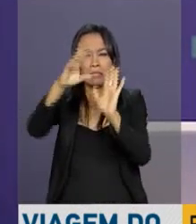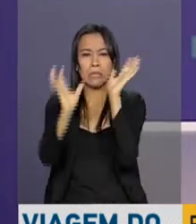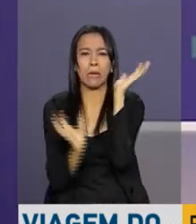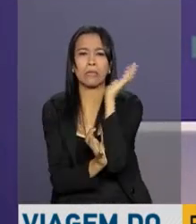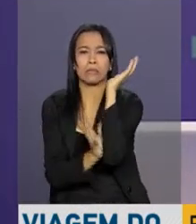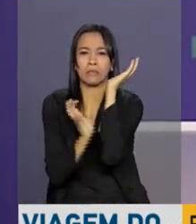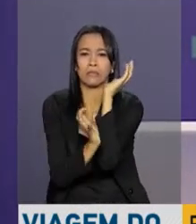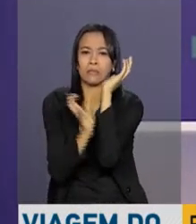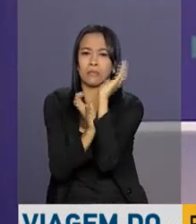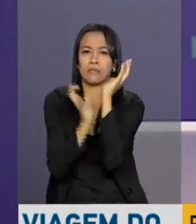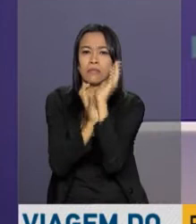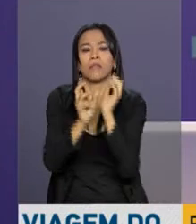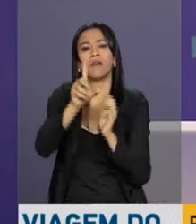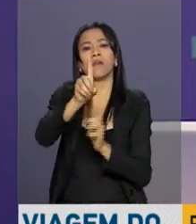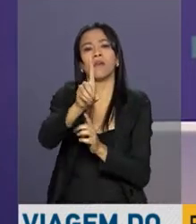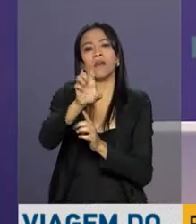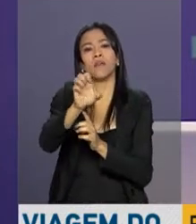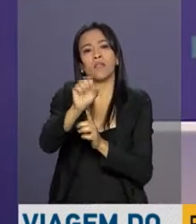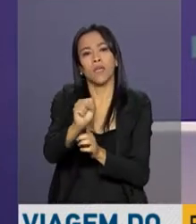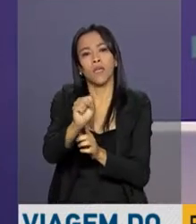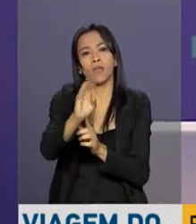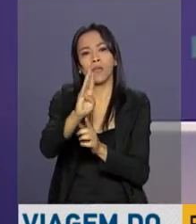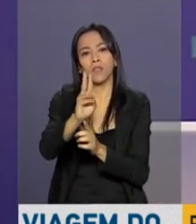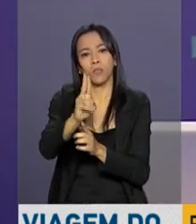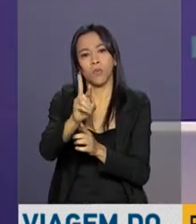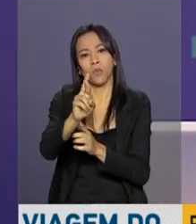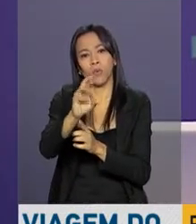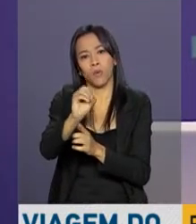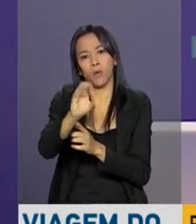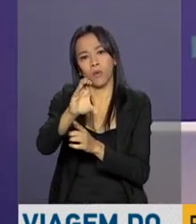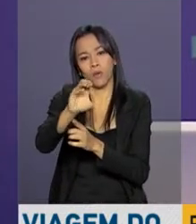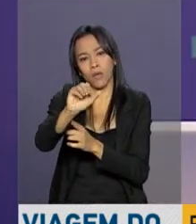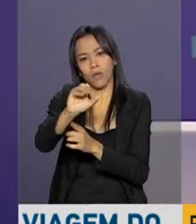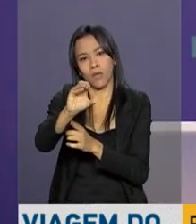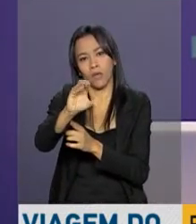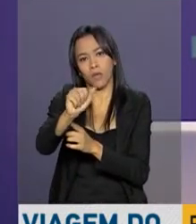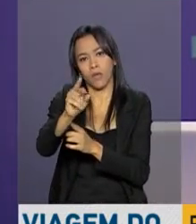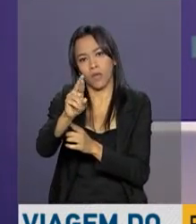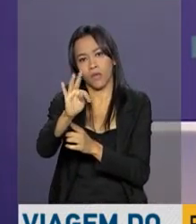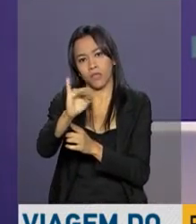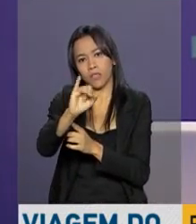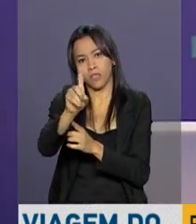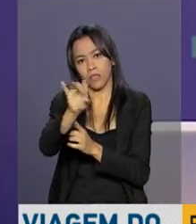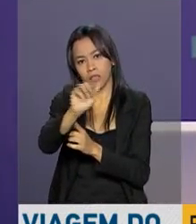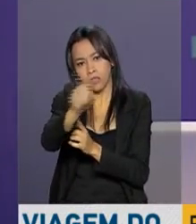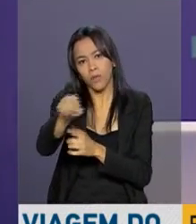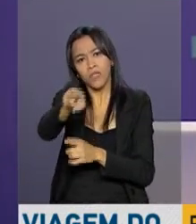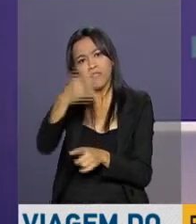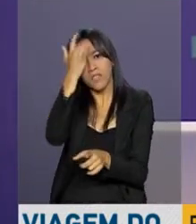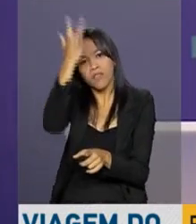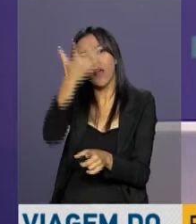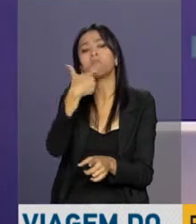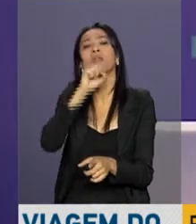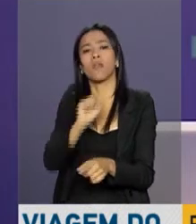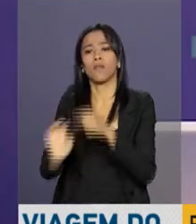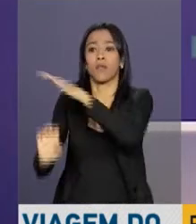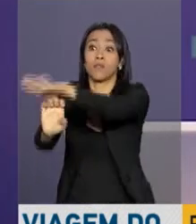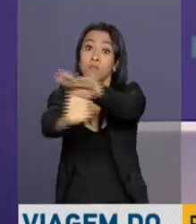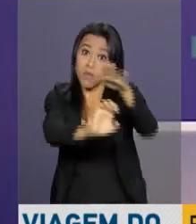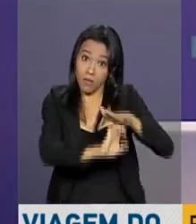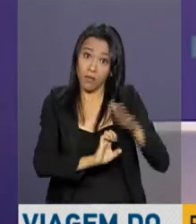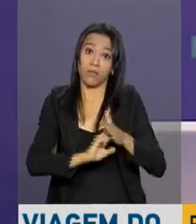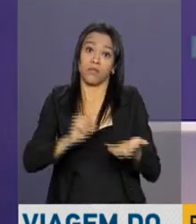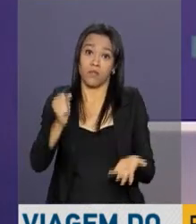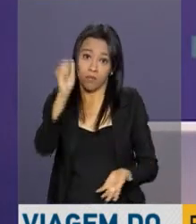é uma iniciativa importante e que facilitará a vida dos empresários brasileiros e daqueles